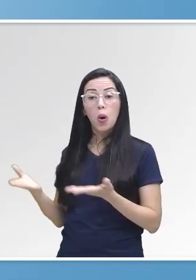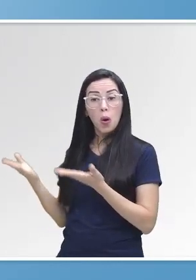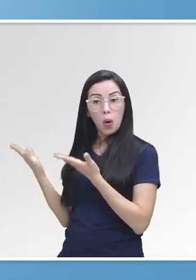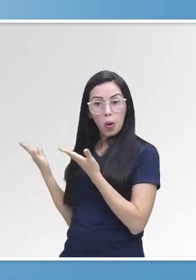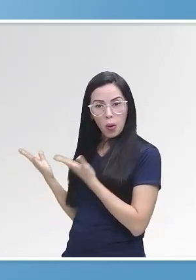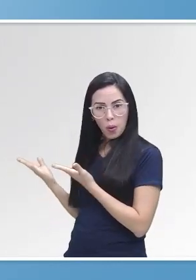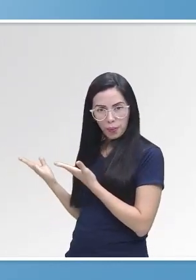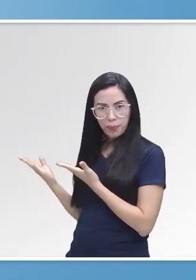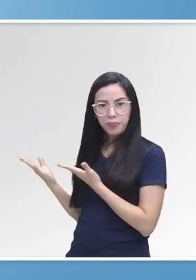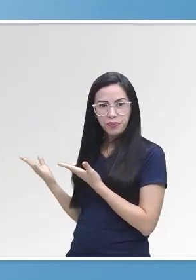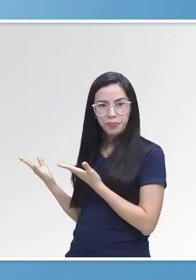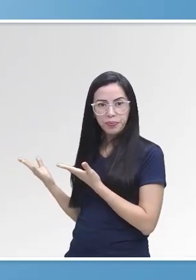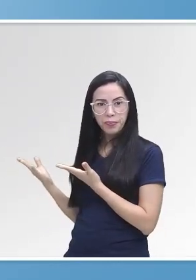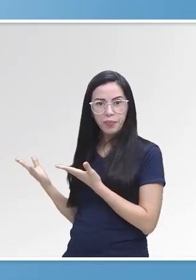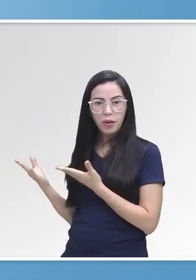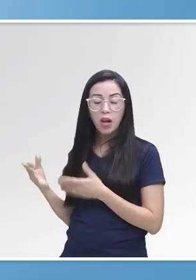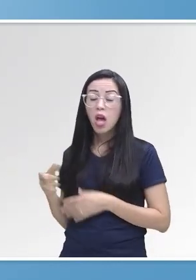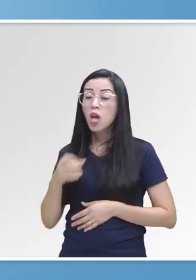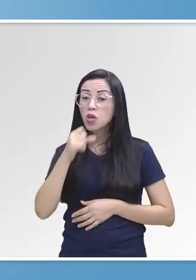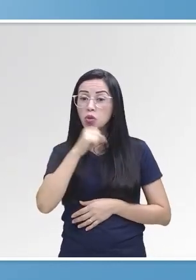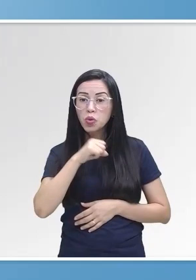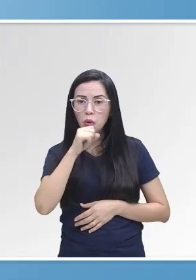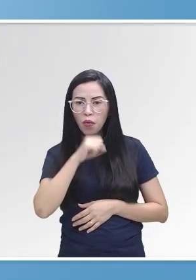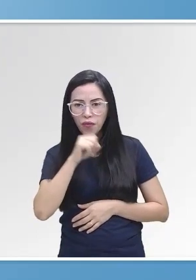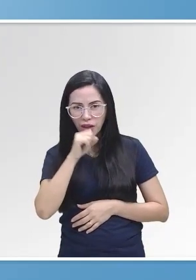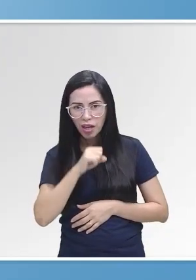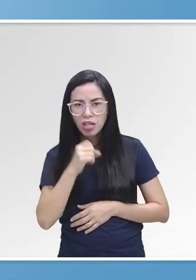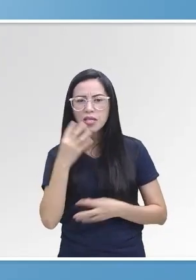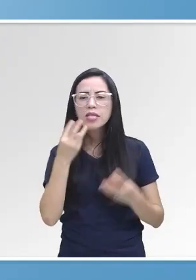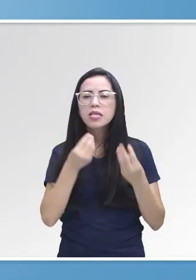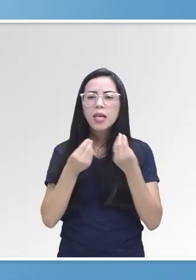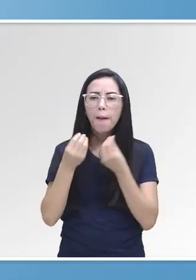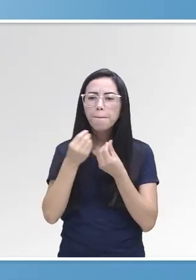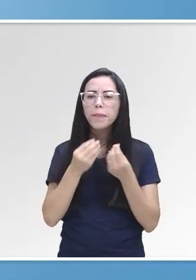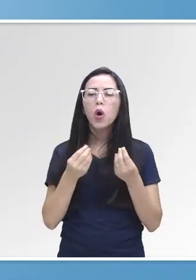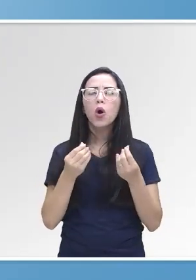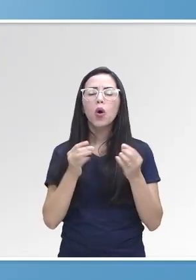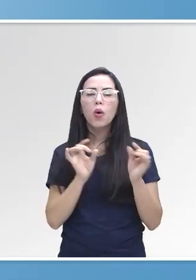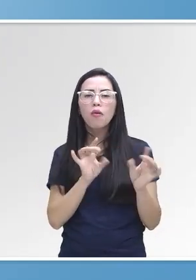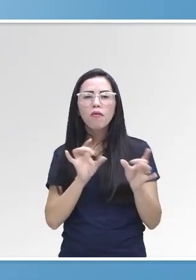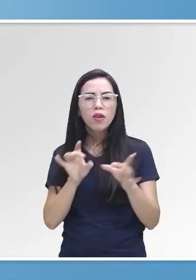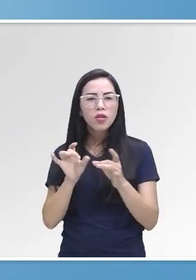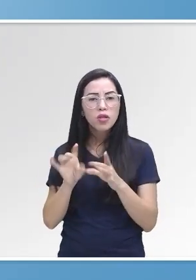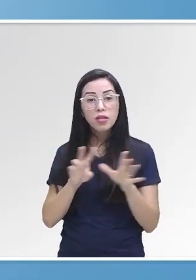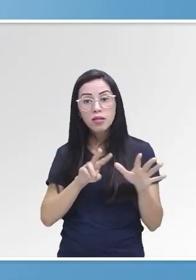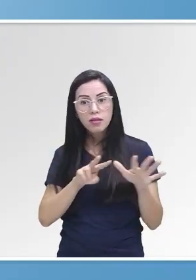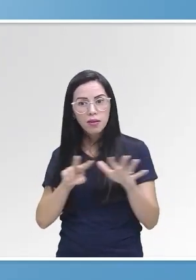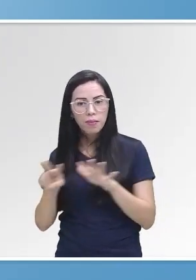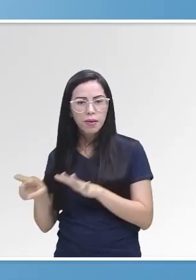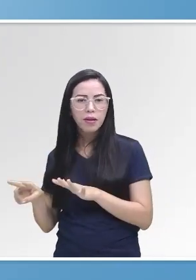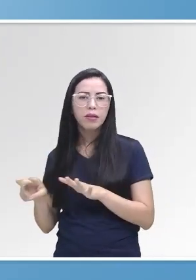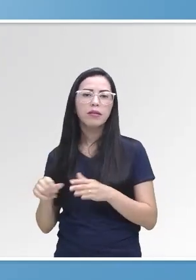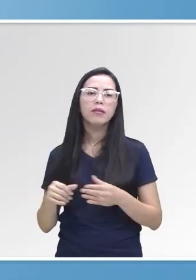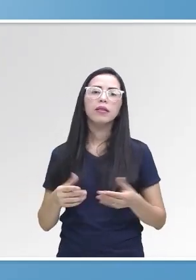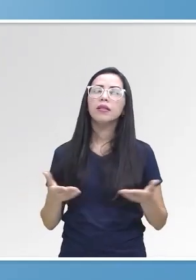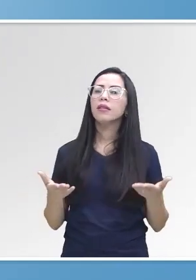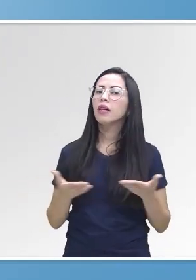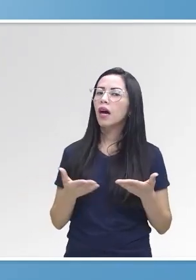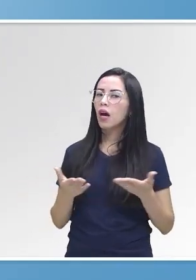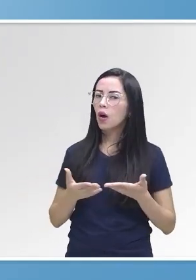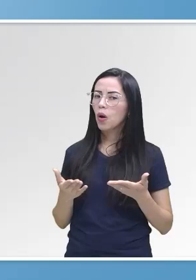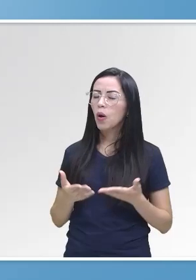de sorvete que São Paulo vendia na sorveteria dele a quantidade um gráfica que a gente fez foi isso aqui ó